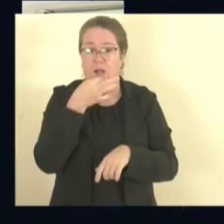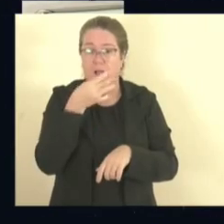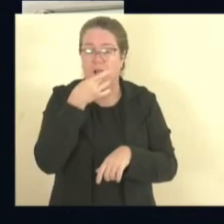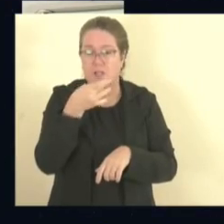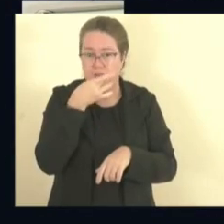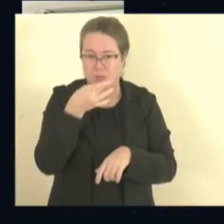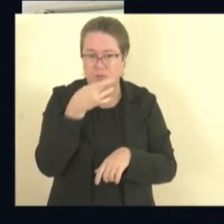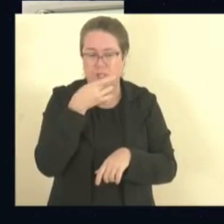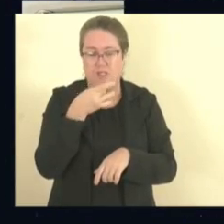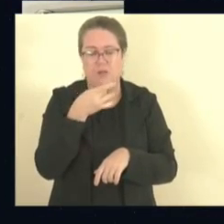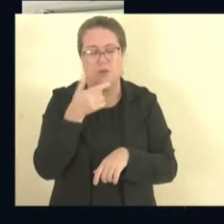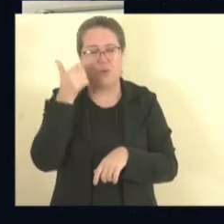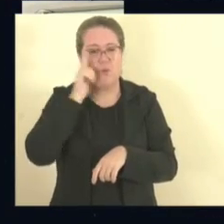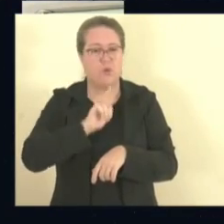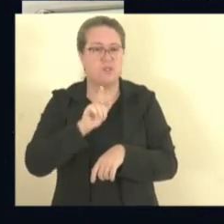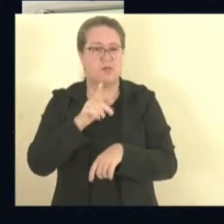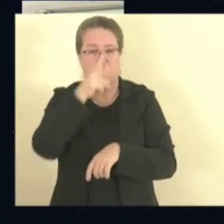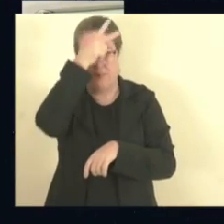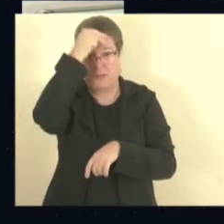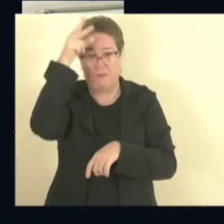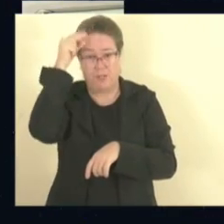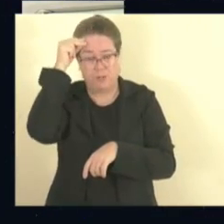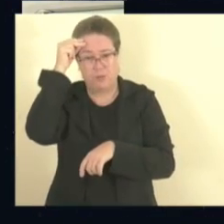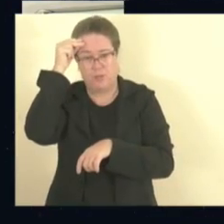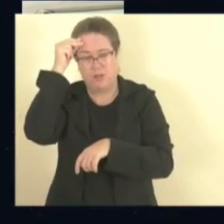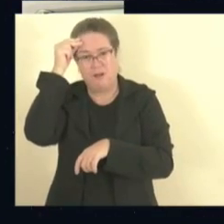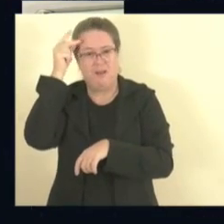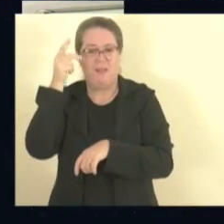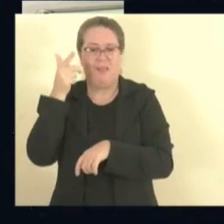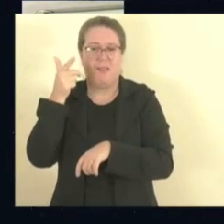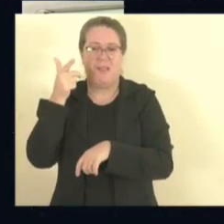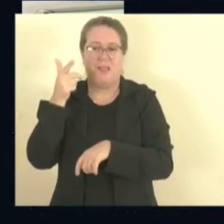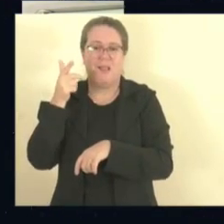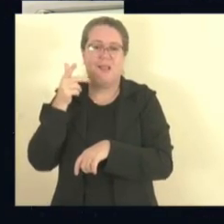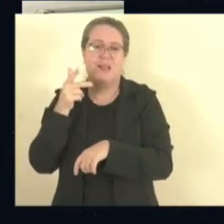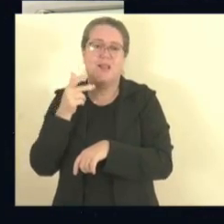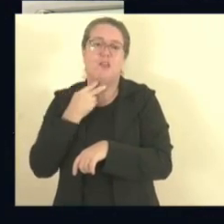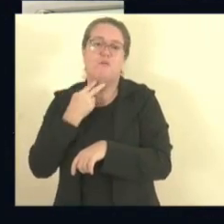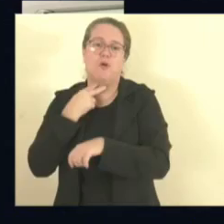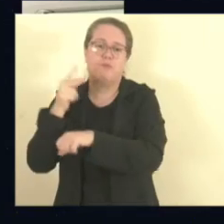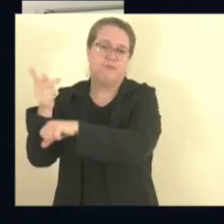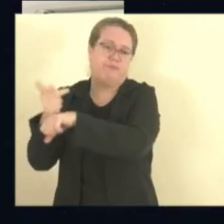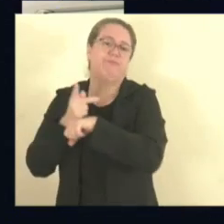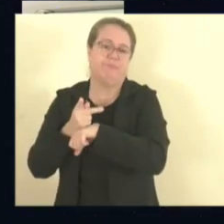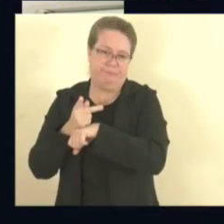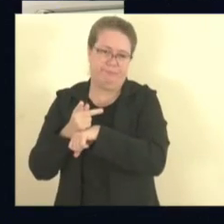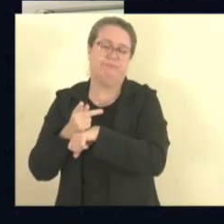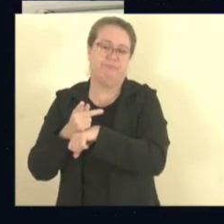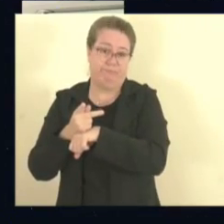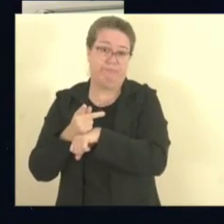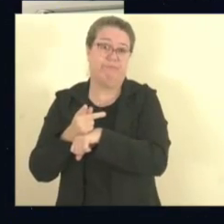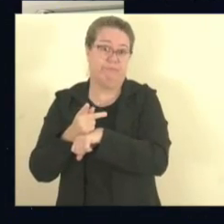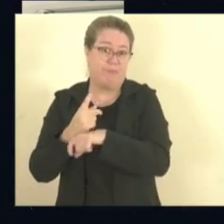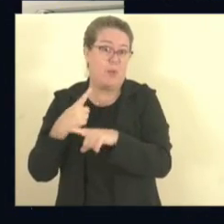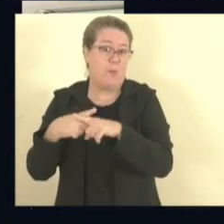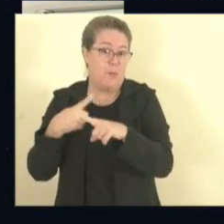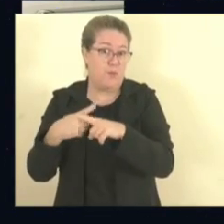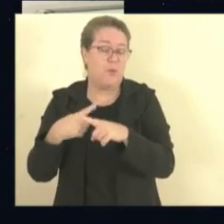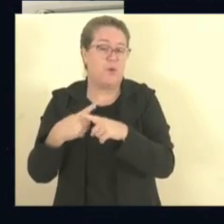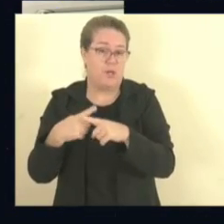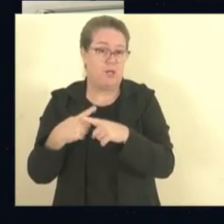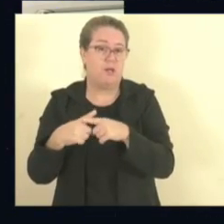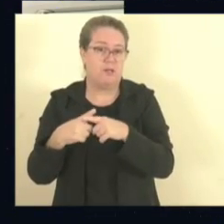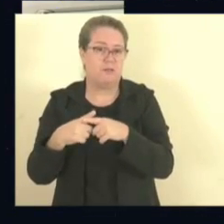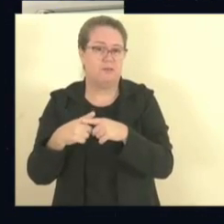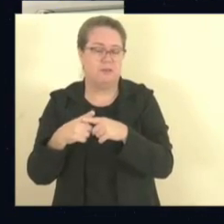prefeitura desistisse de um empréstimo que aparentemente era vantajoso por conta disso. Estou falando isso porque eu sempre vou